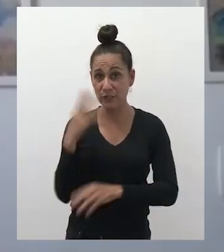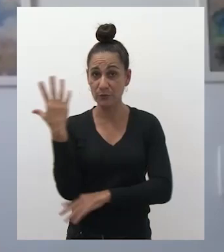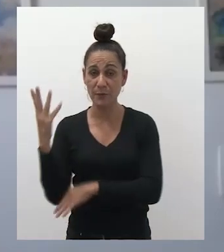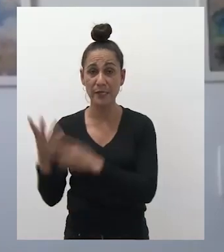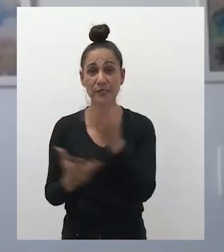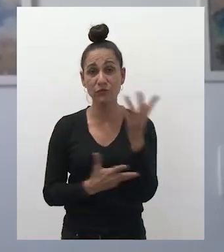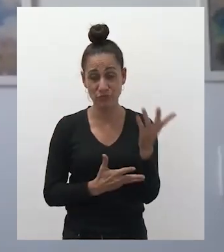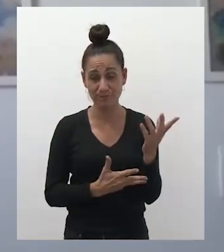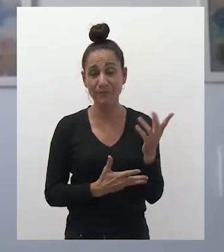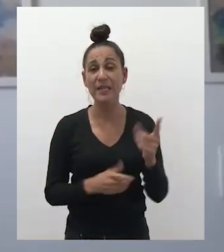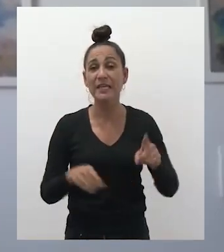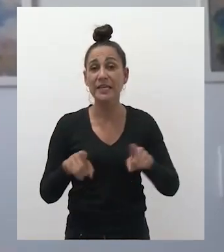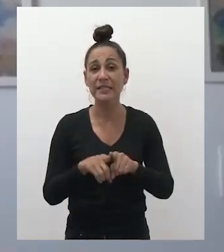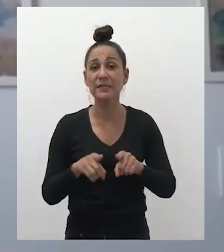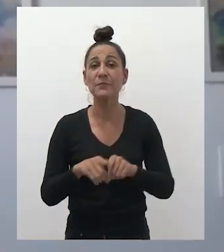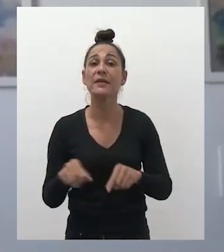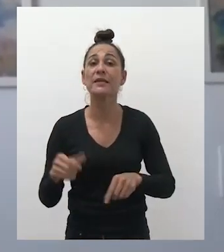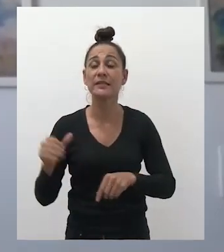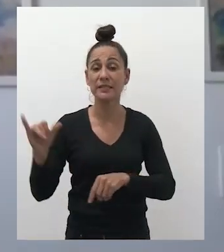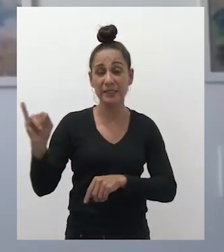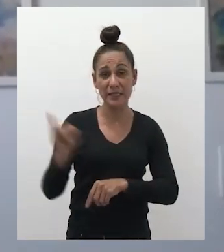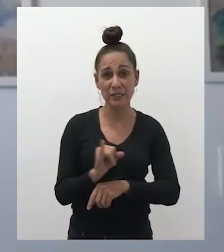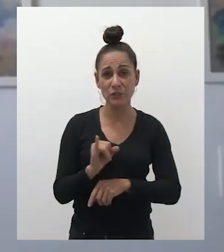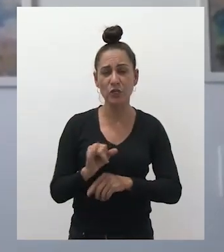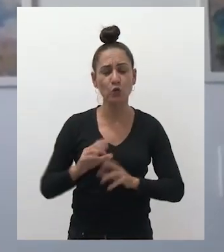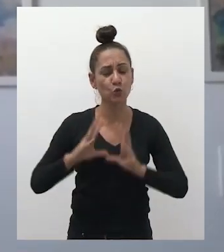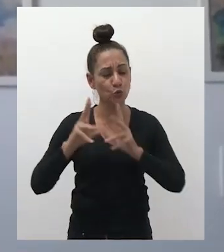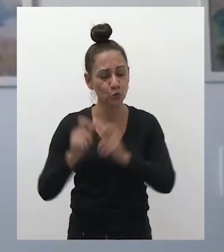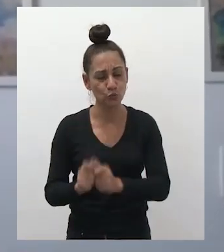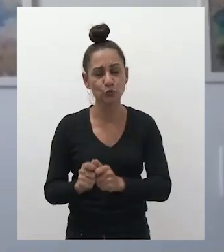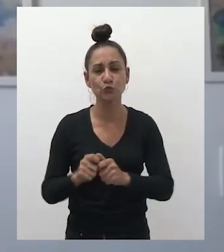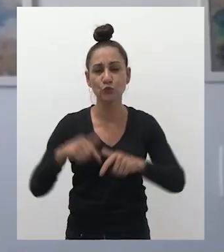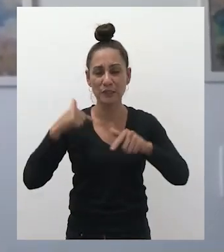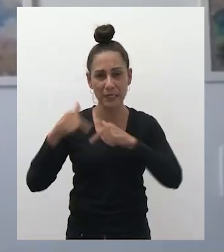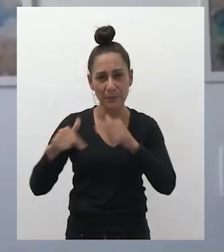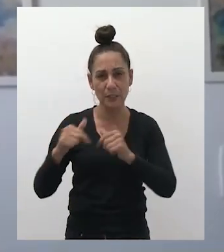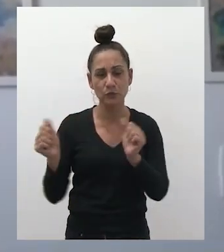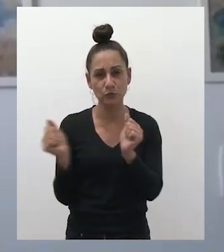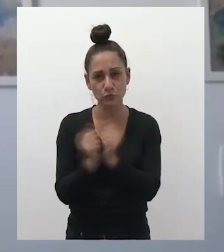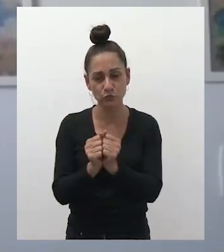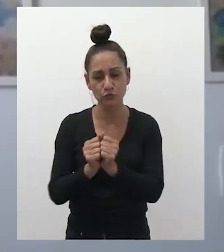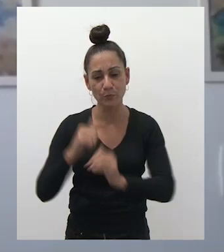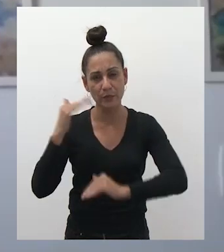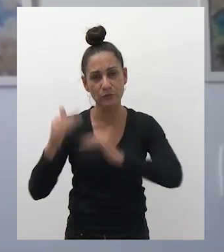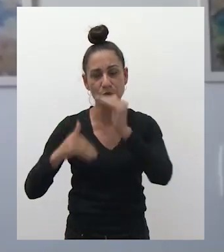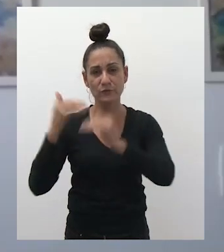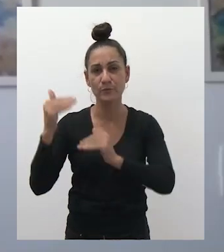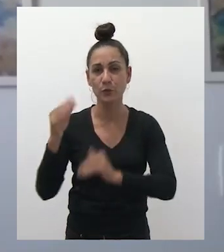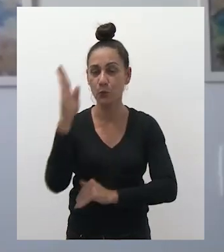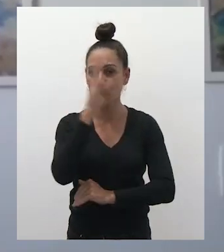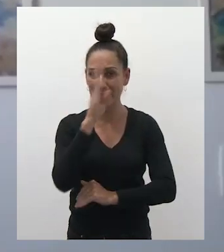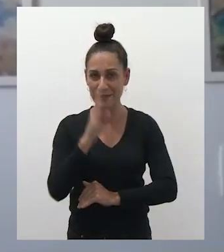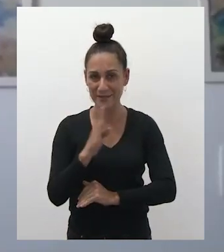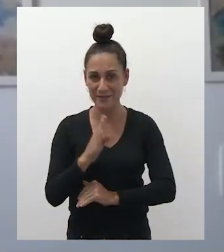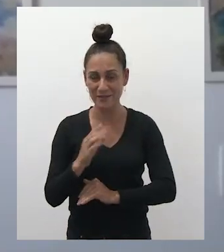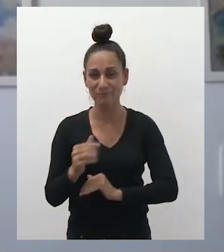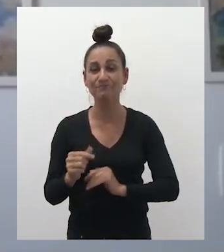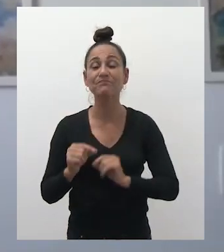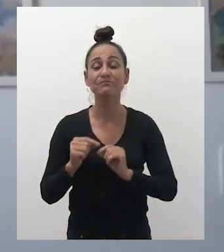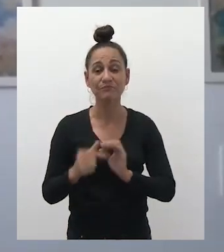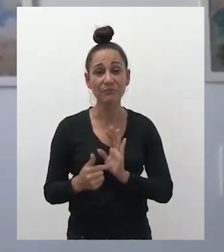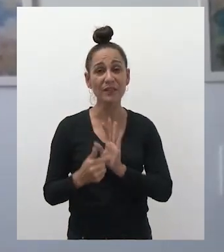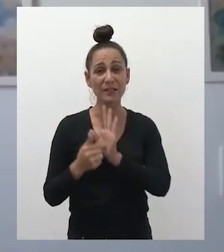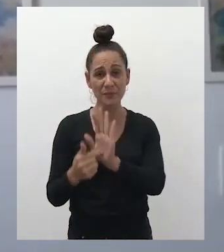cooperação internacional, aqui na oitava, todo mundo trabalhando pelo desenvolvimento. O Brasil, ele se destacou